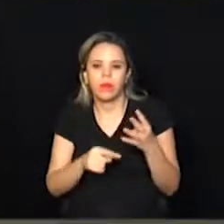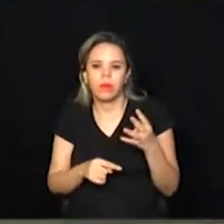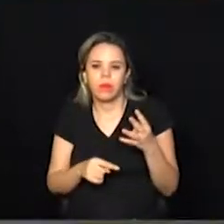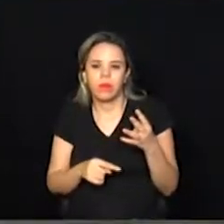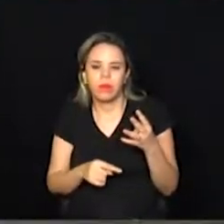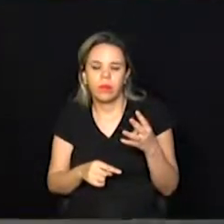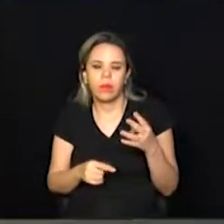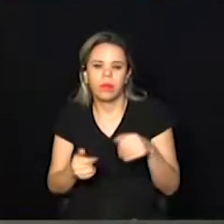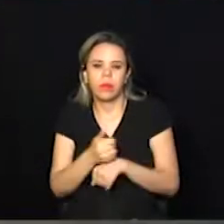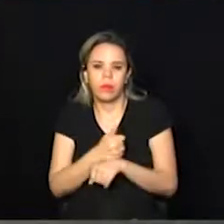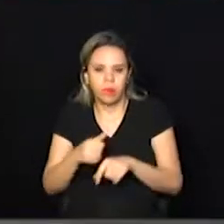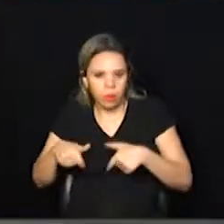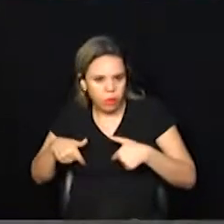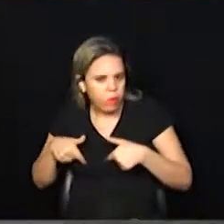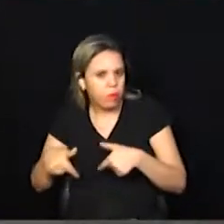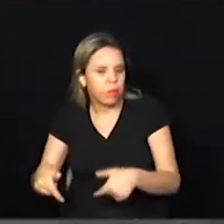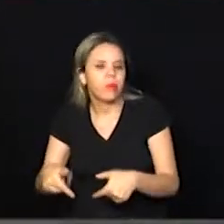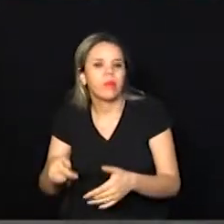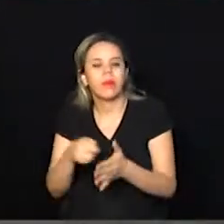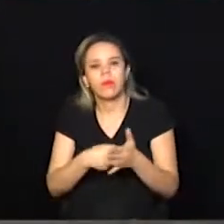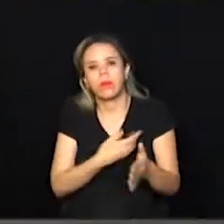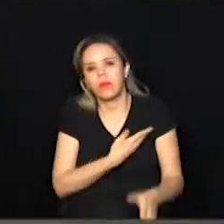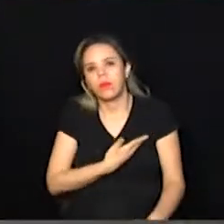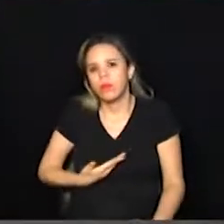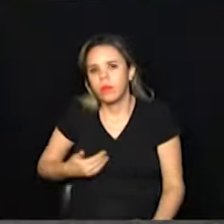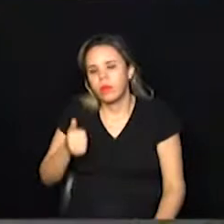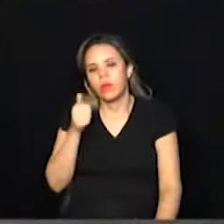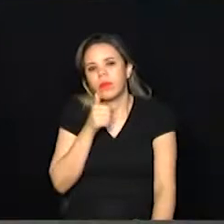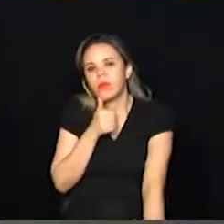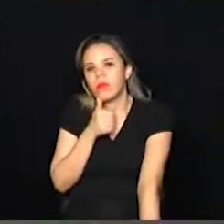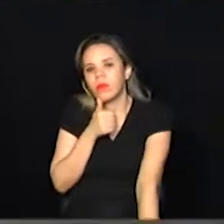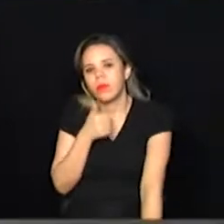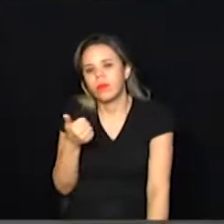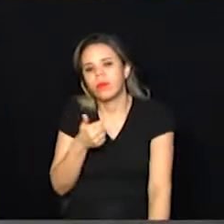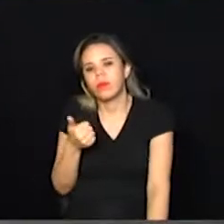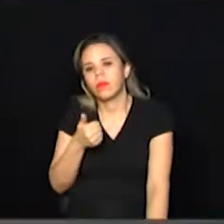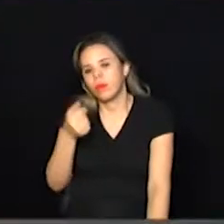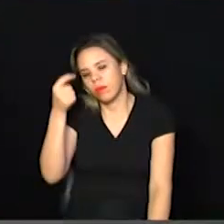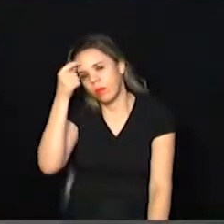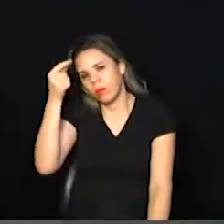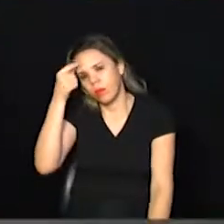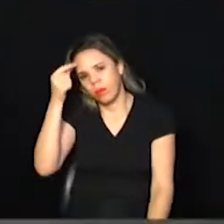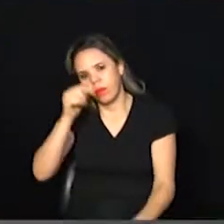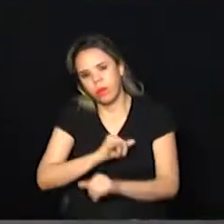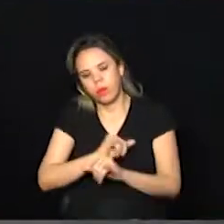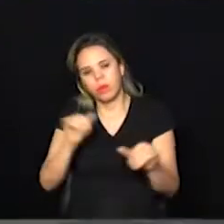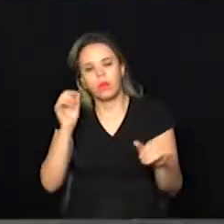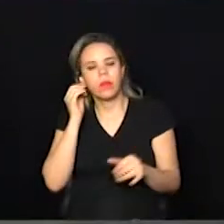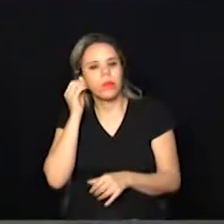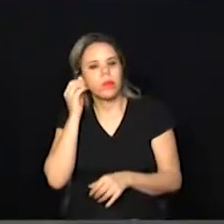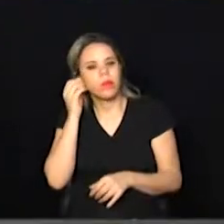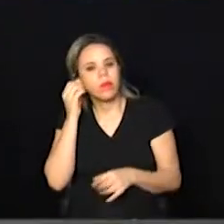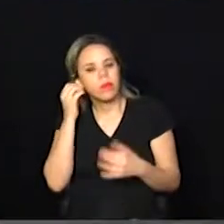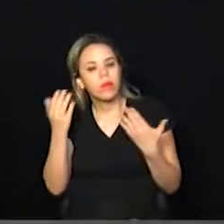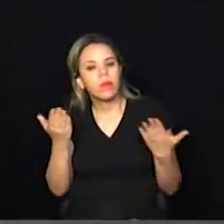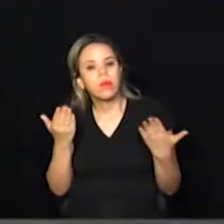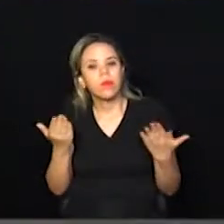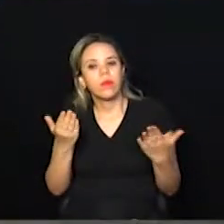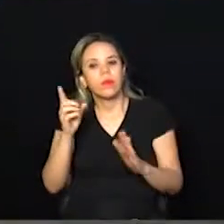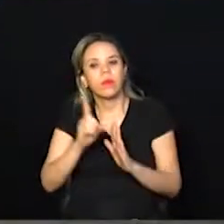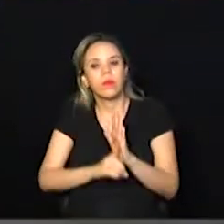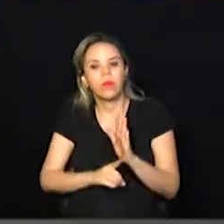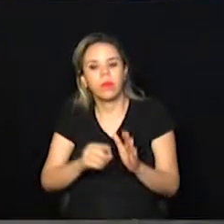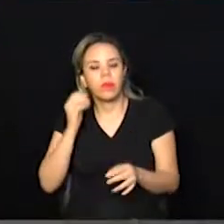que queremos atuar nessa política pública para a mulher. Primeiro é a conscientização. Conscientizar de quais são os direitos, quais